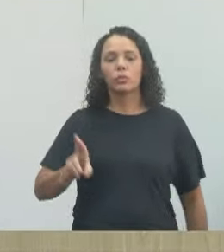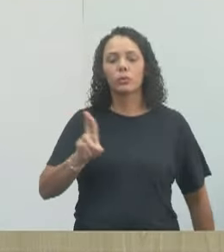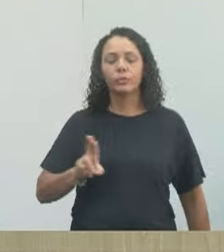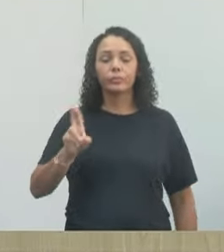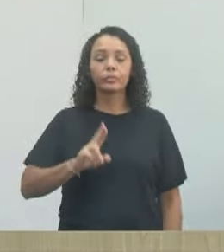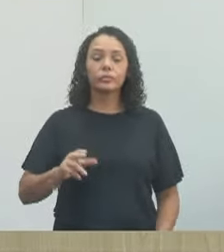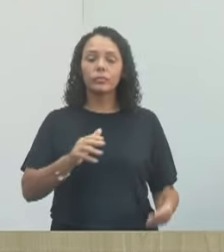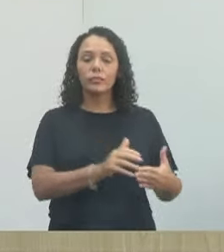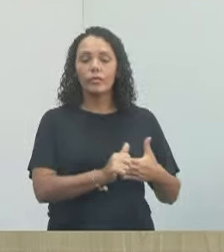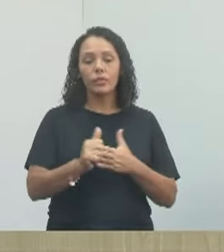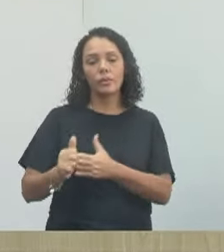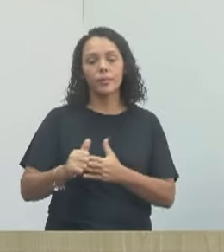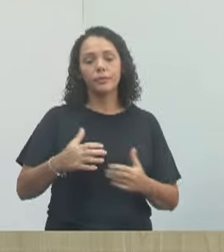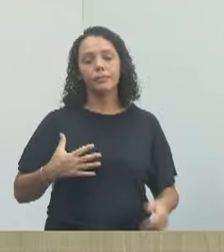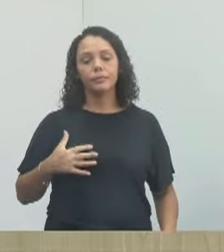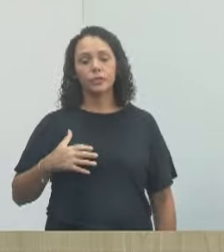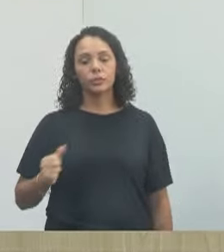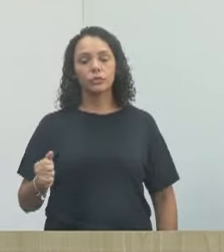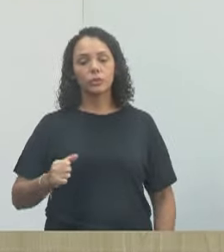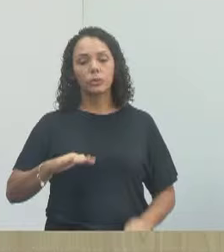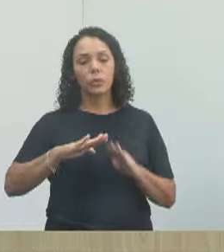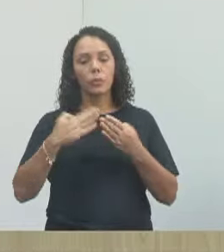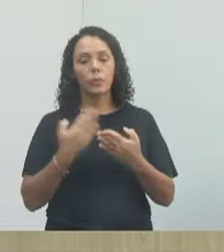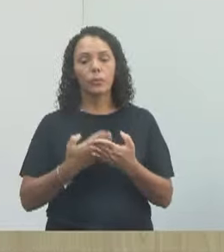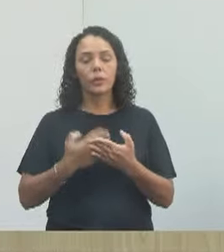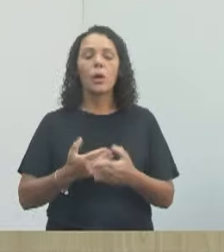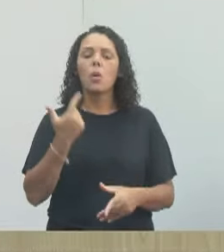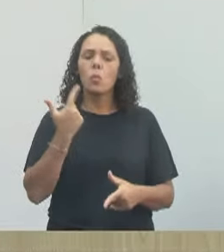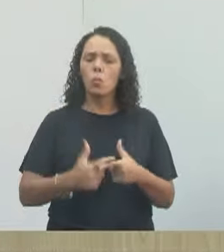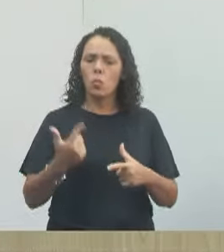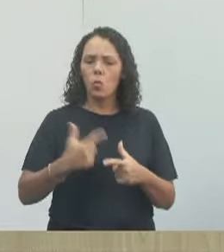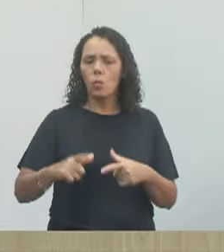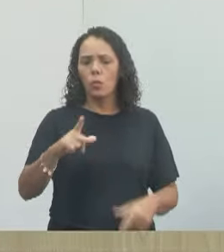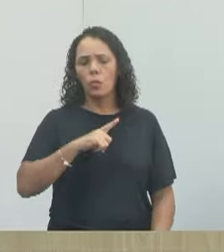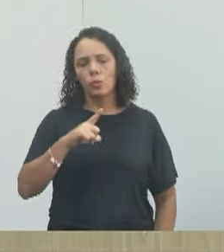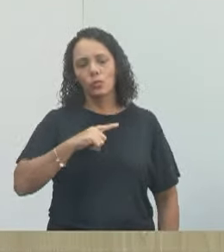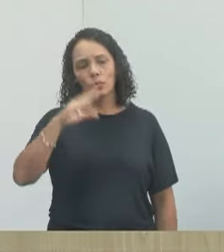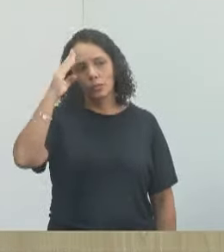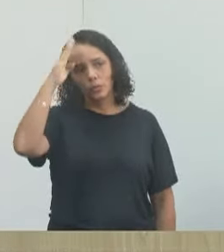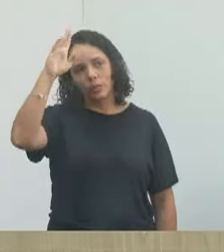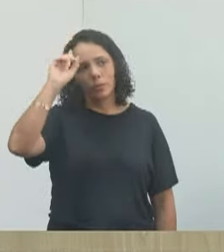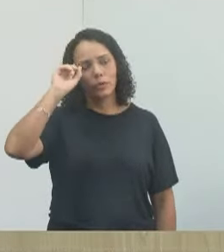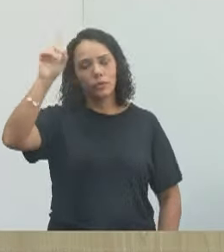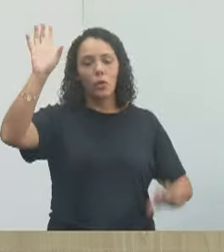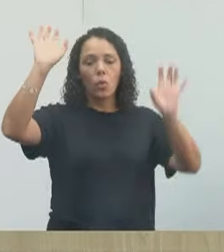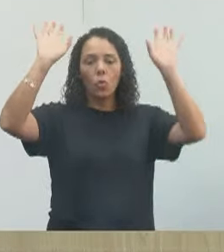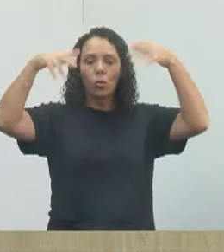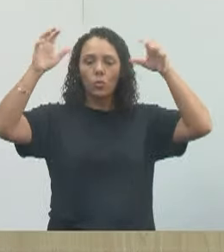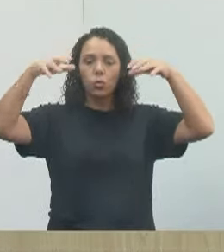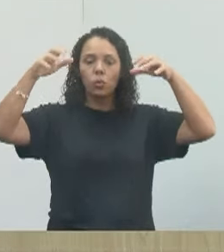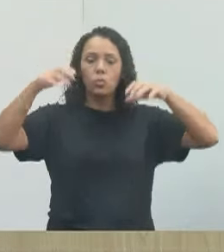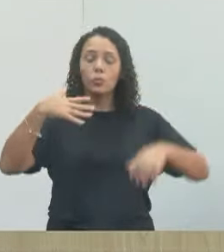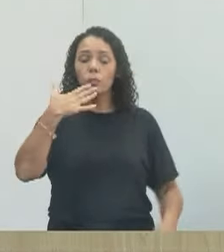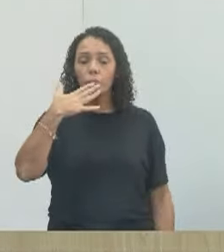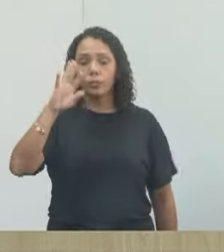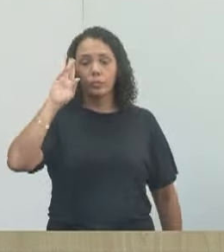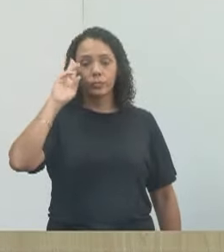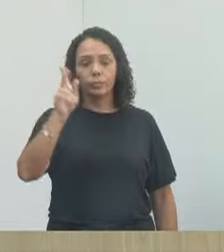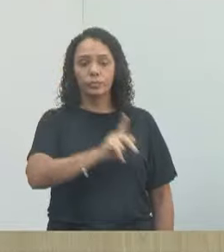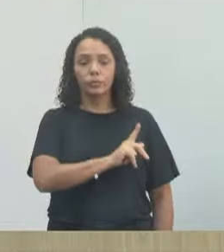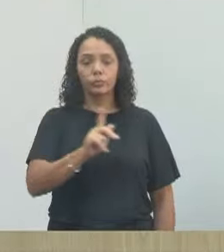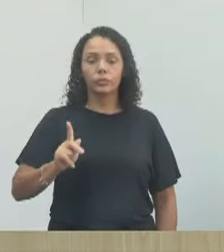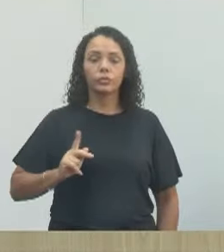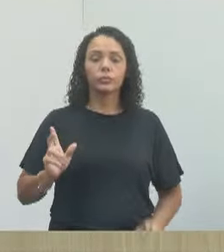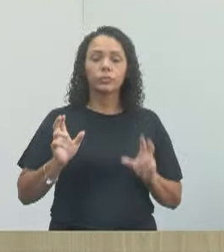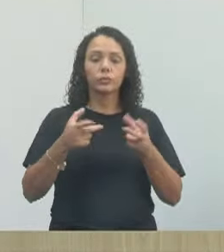creche encontrando muitos problemas principalmente em dias voz requeremos a sen senhor presidente